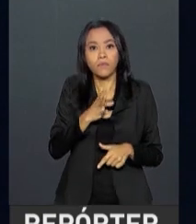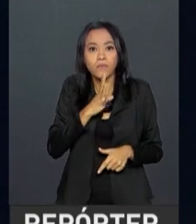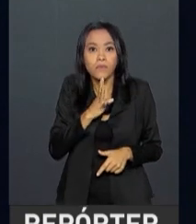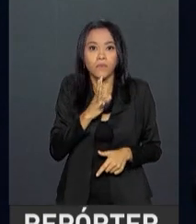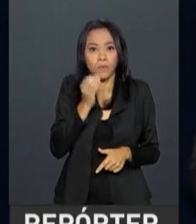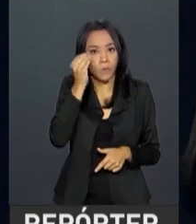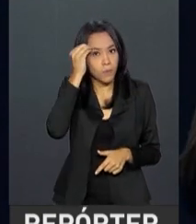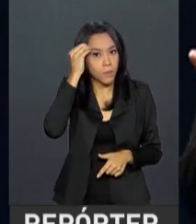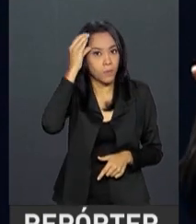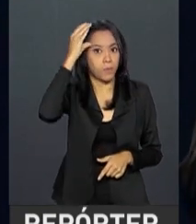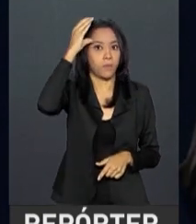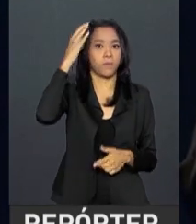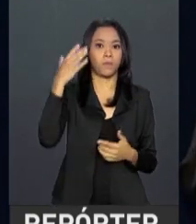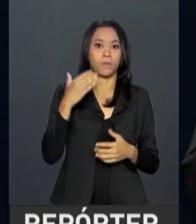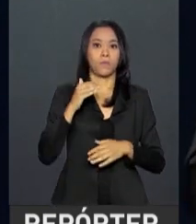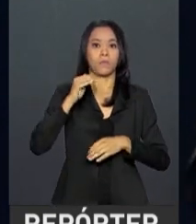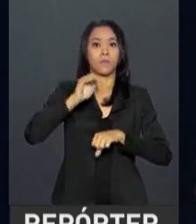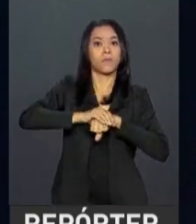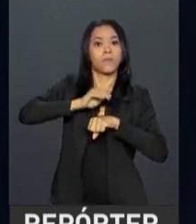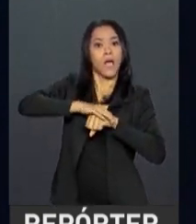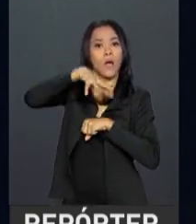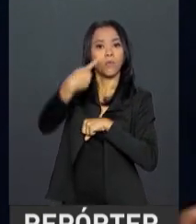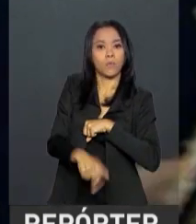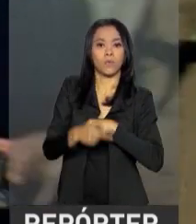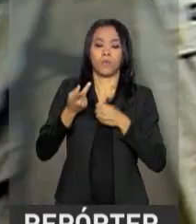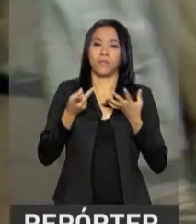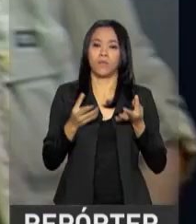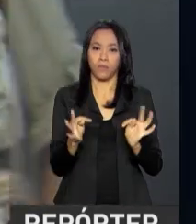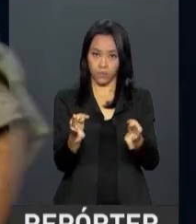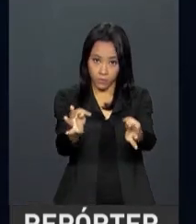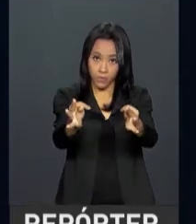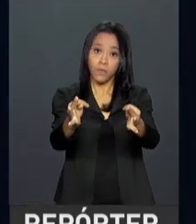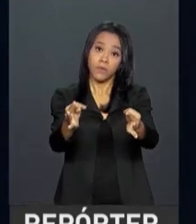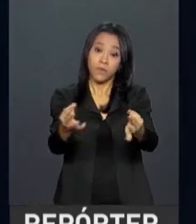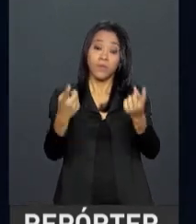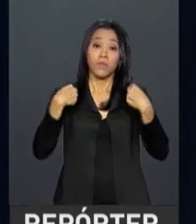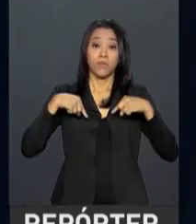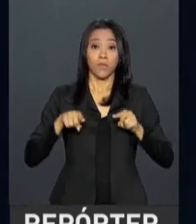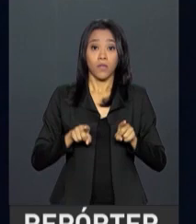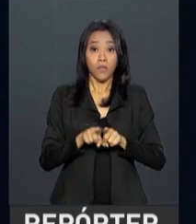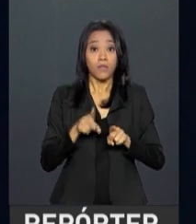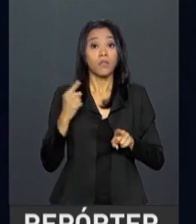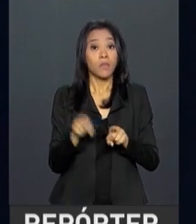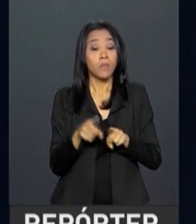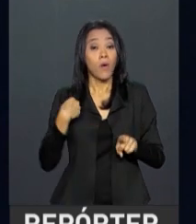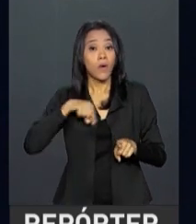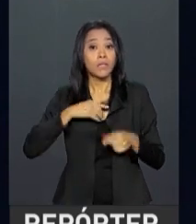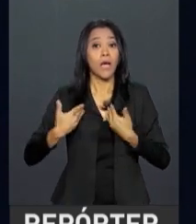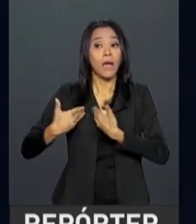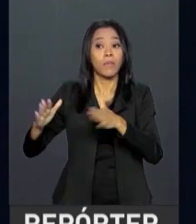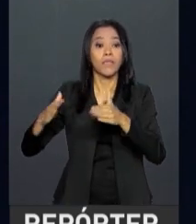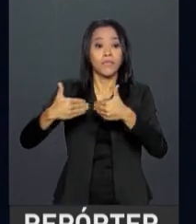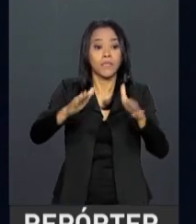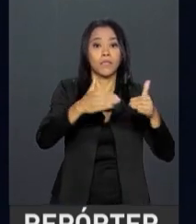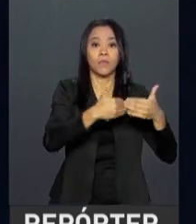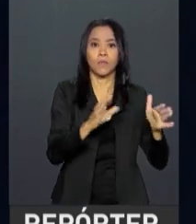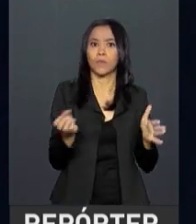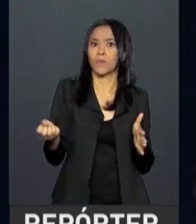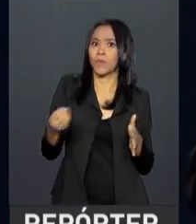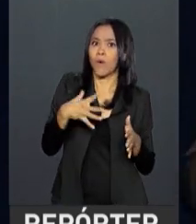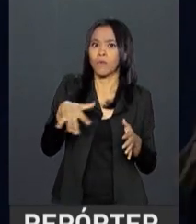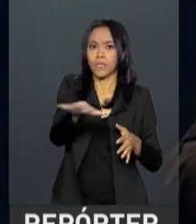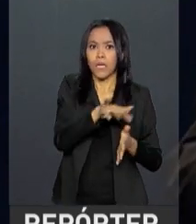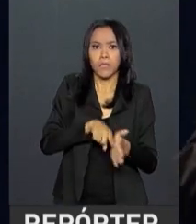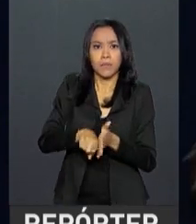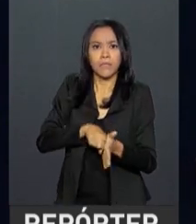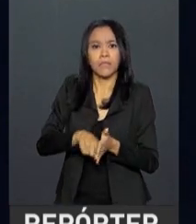estamos construindo autonomia tecnológica, estamos abrindo novas fronteiras para a nossa medicina, para a